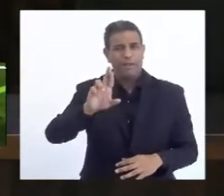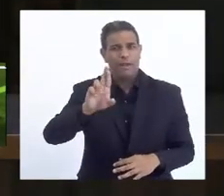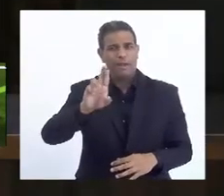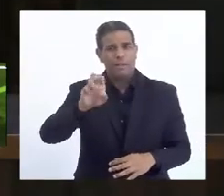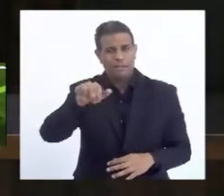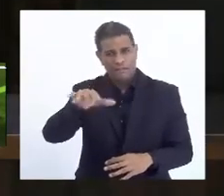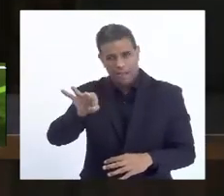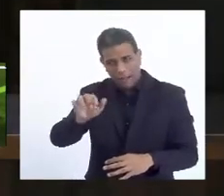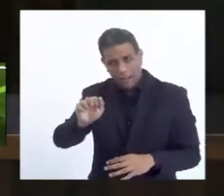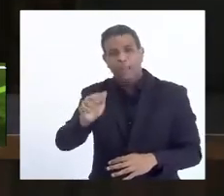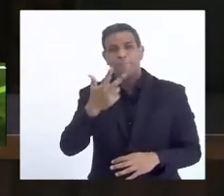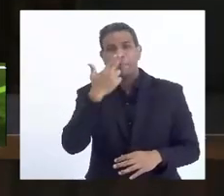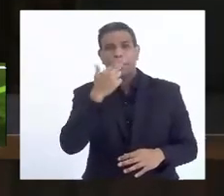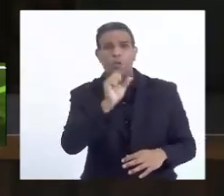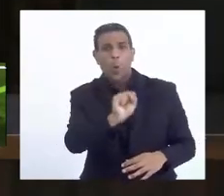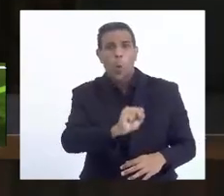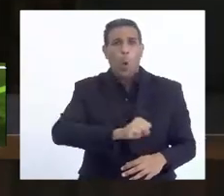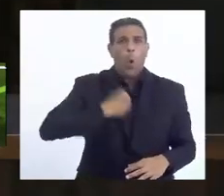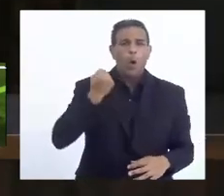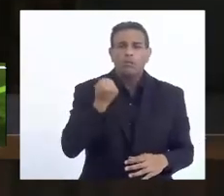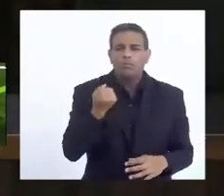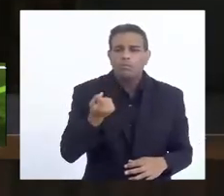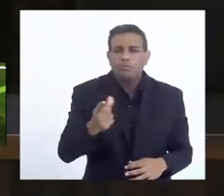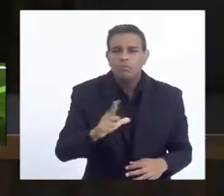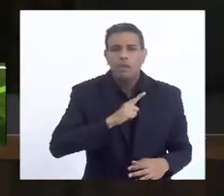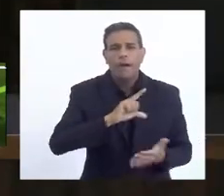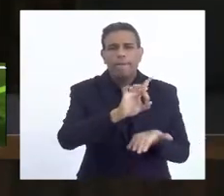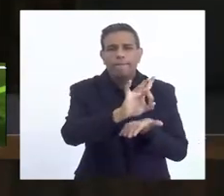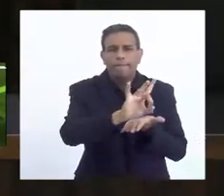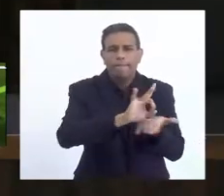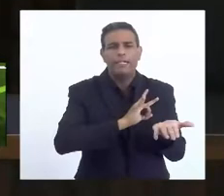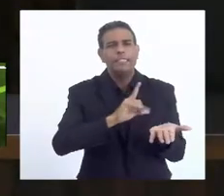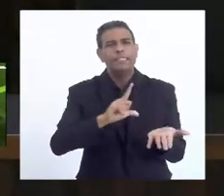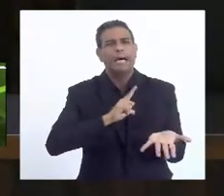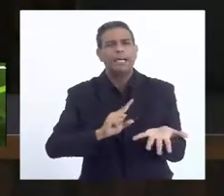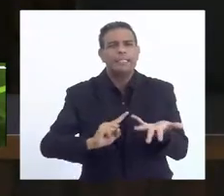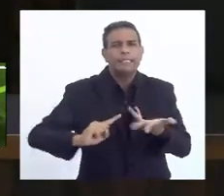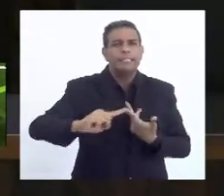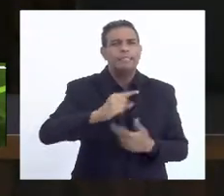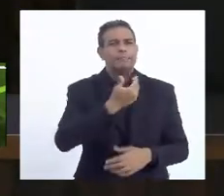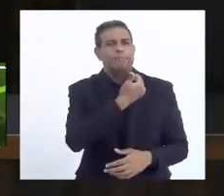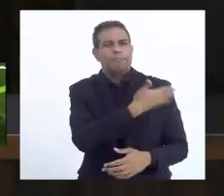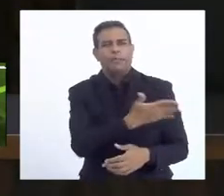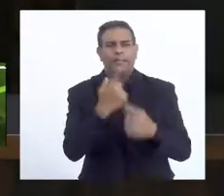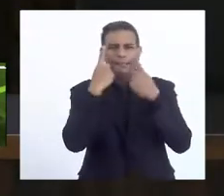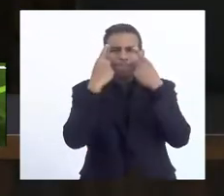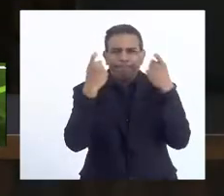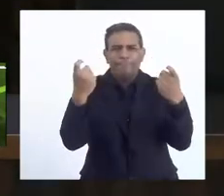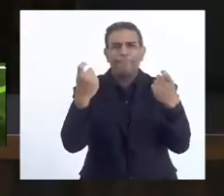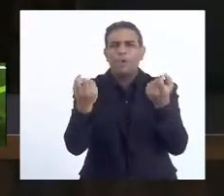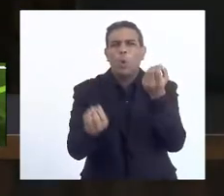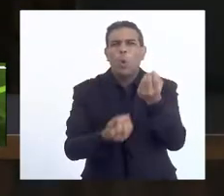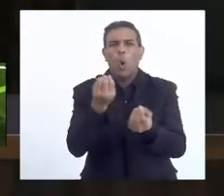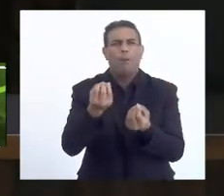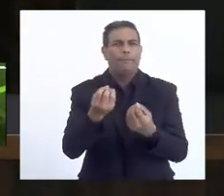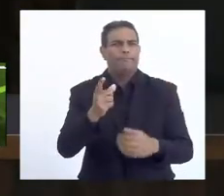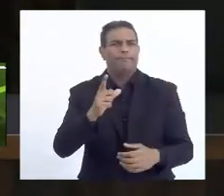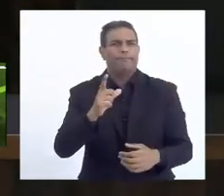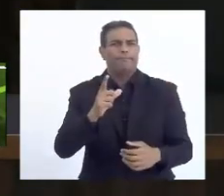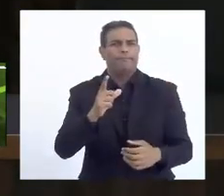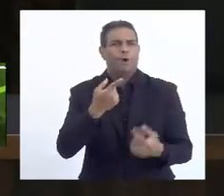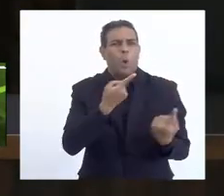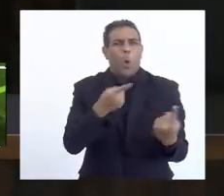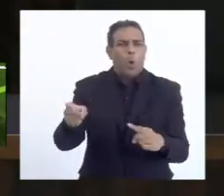que fomenta o ódio, que fomenta o preconceito, que fomenta a violência. E eu acho